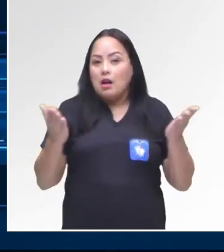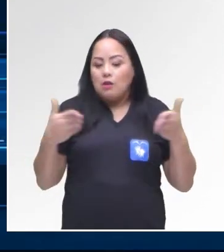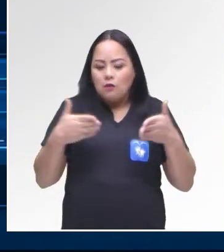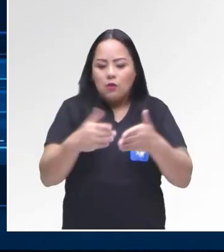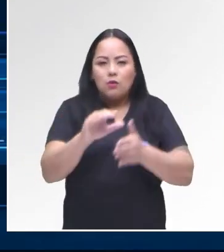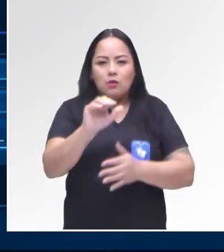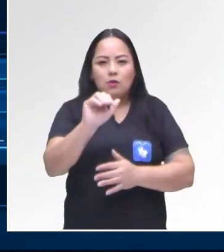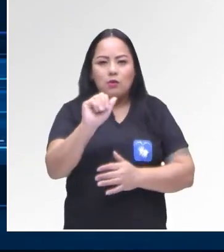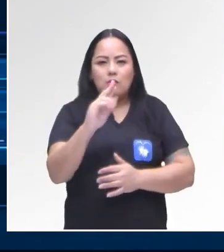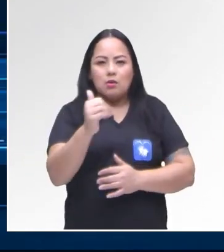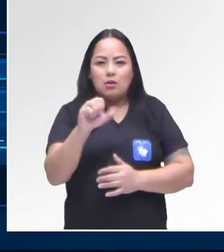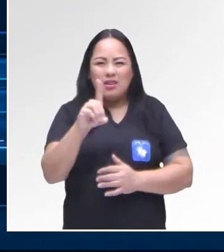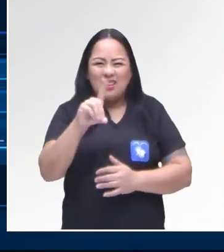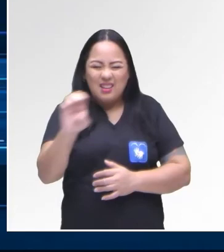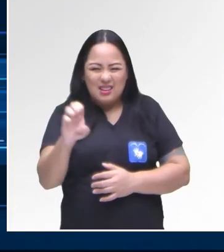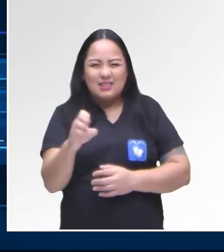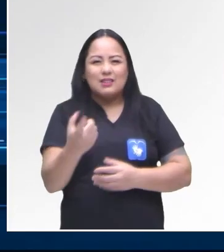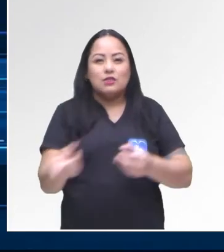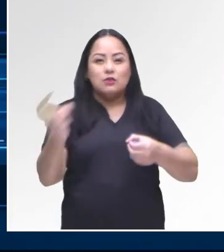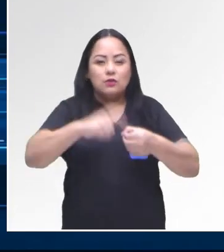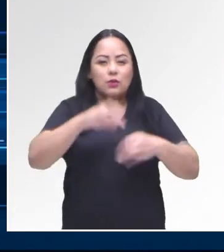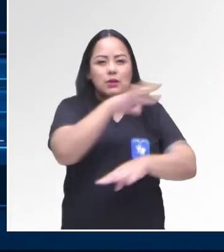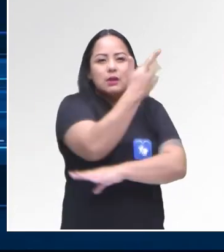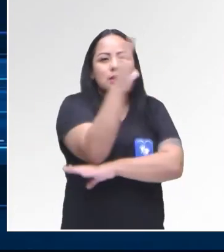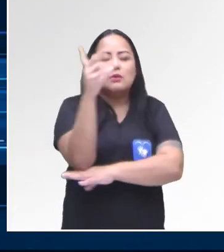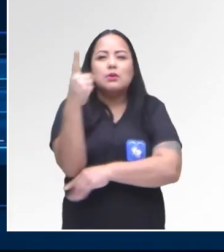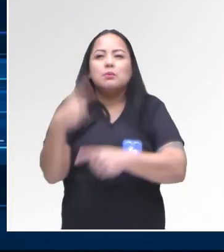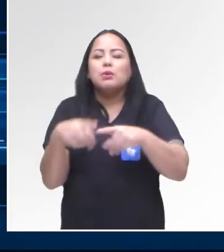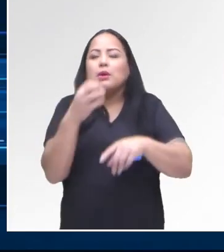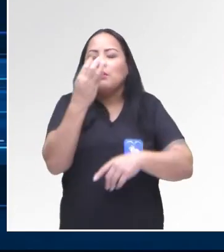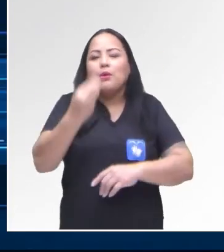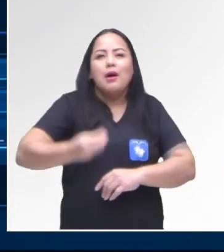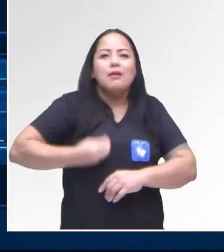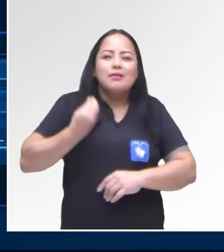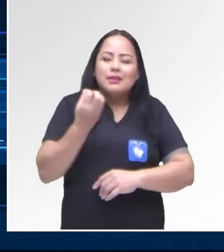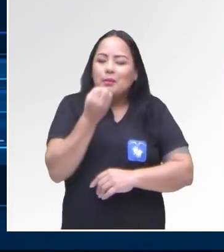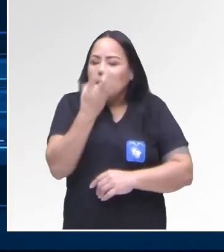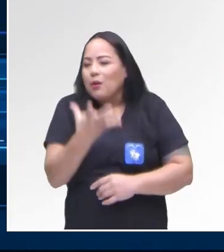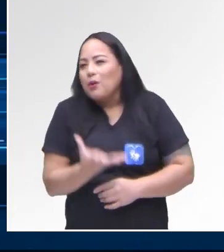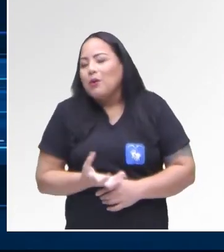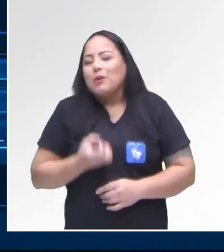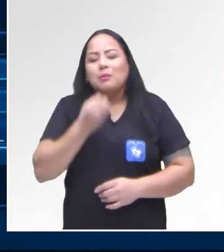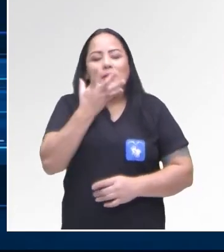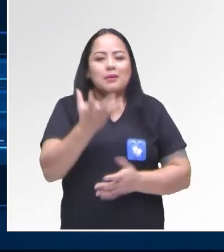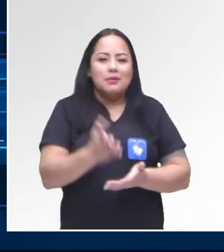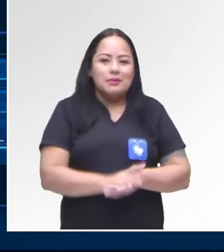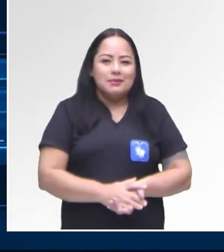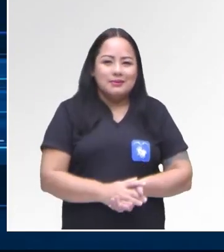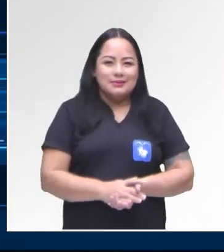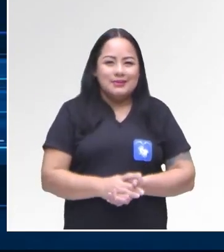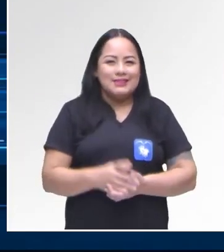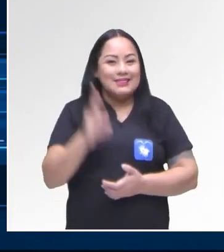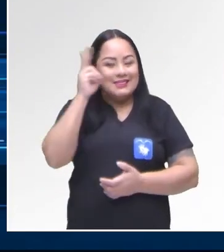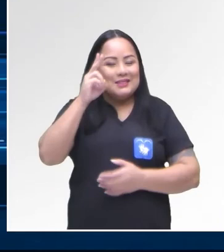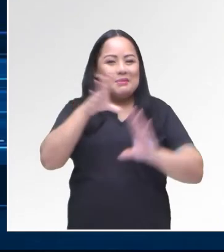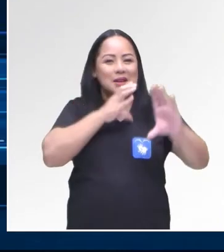O homem retornando à natureza porque é lá que ele se sente bem. Que vida boa, que vida boa. Vitor e Léo.